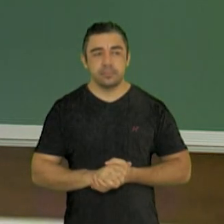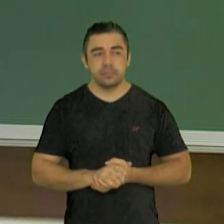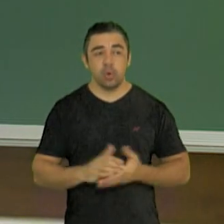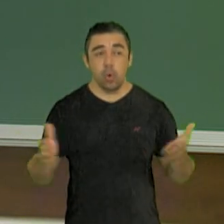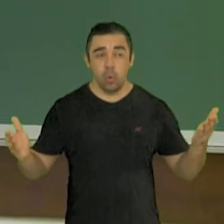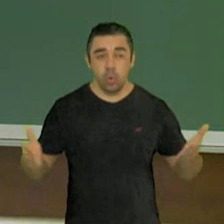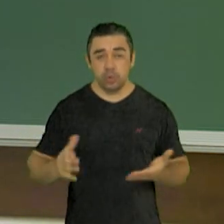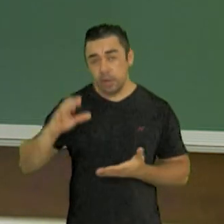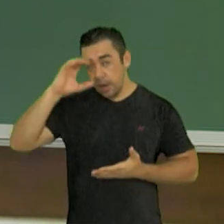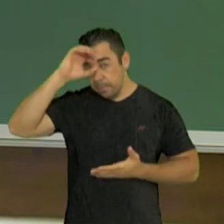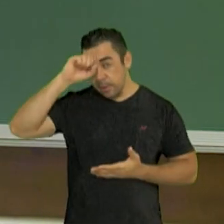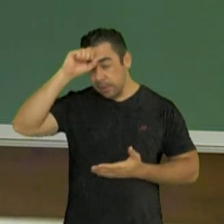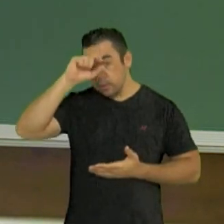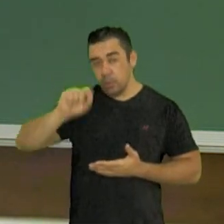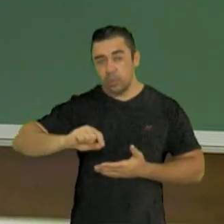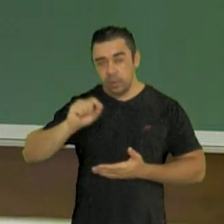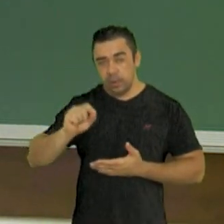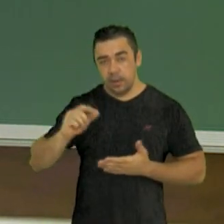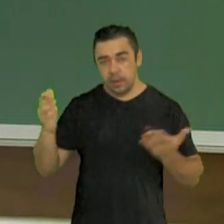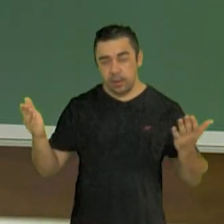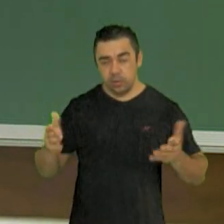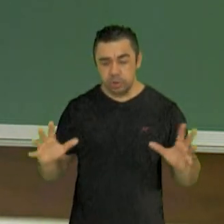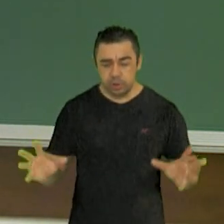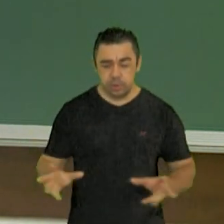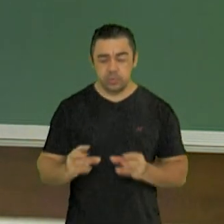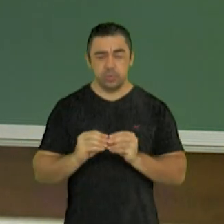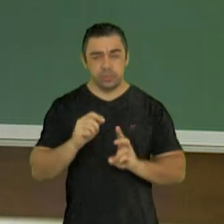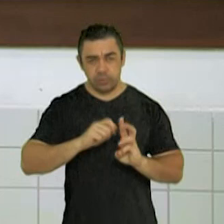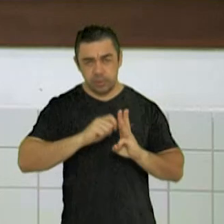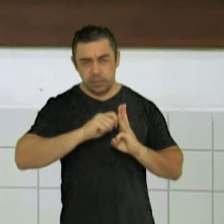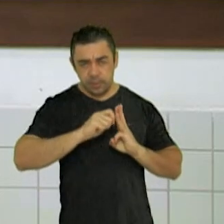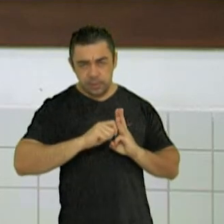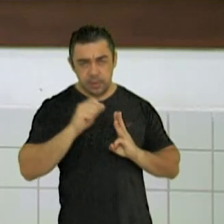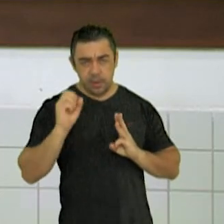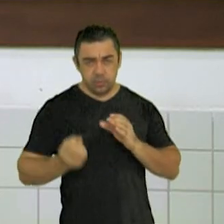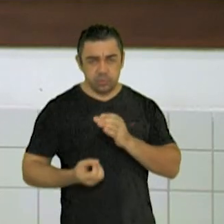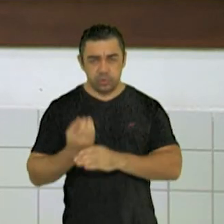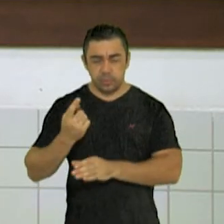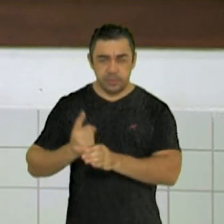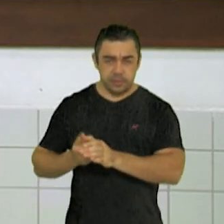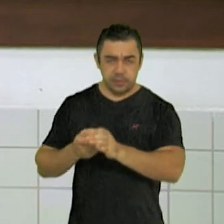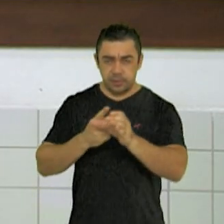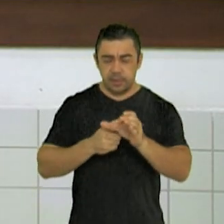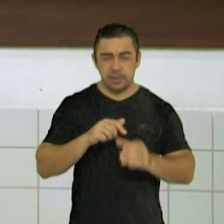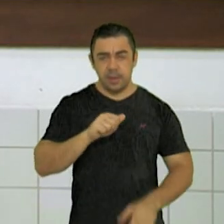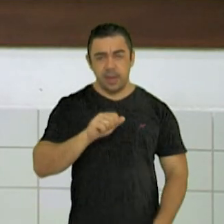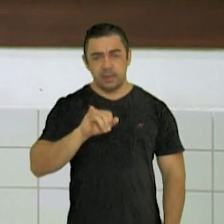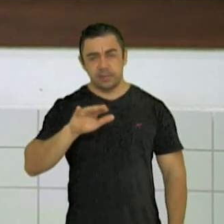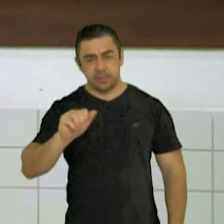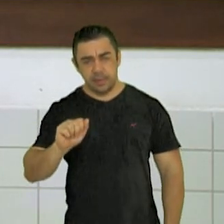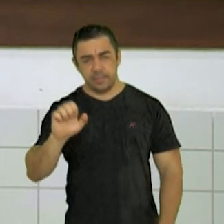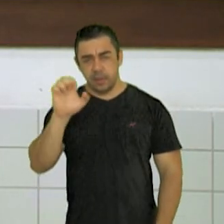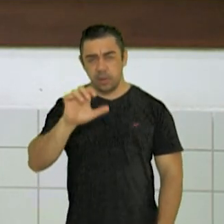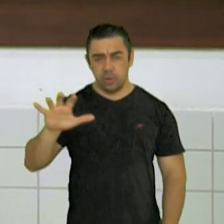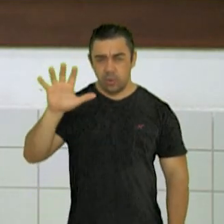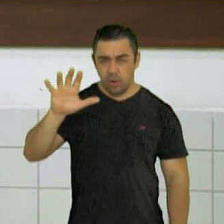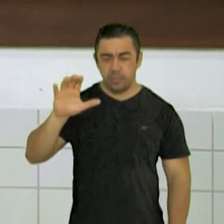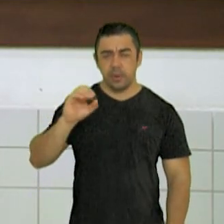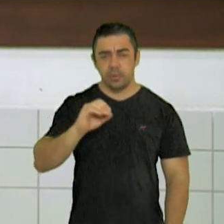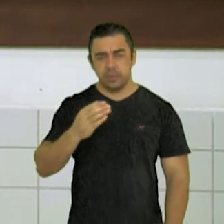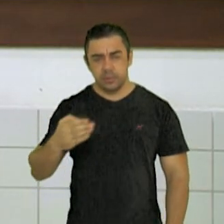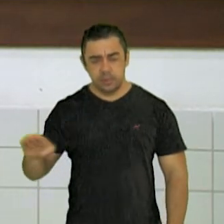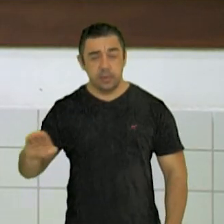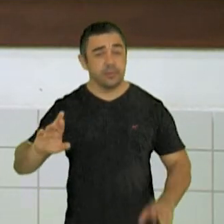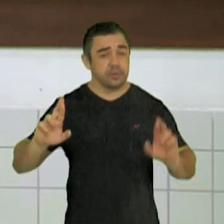Então hoje a nossa retomada trimestral sobre esse processo de urbanização na Ásia, Europa e Oceania, ela foi diferenciada. Nós